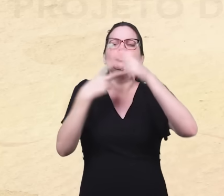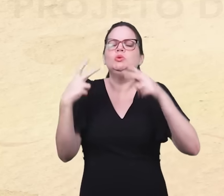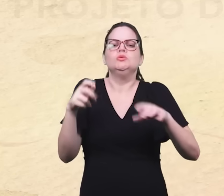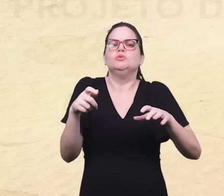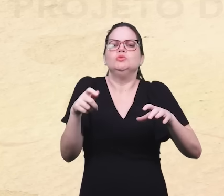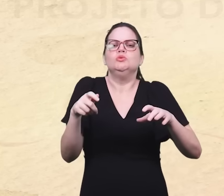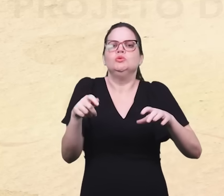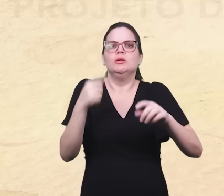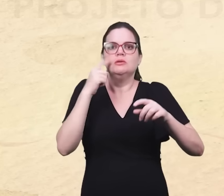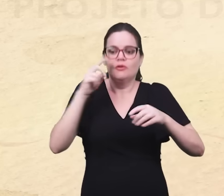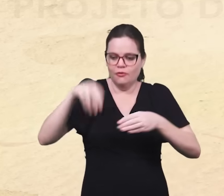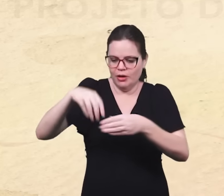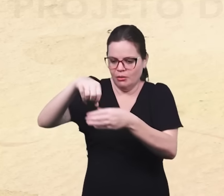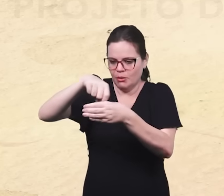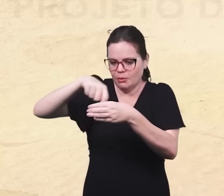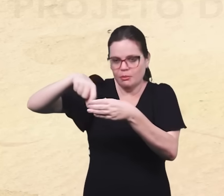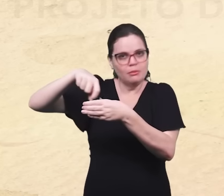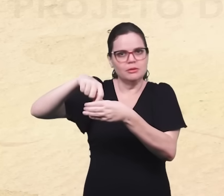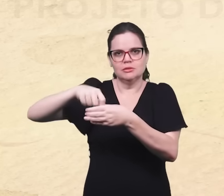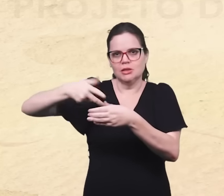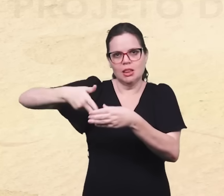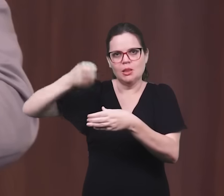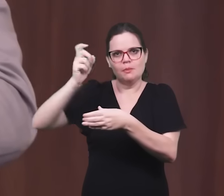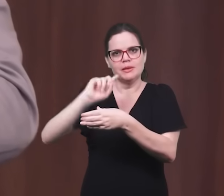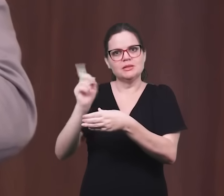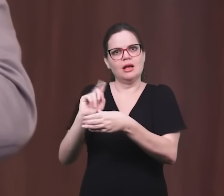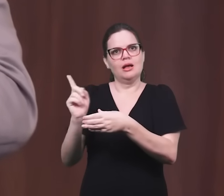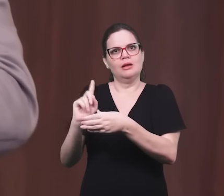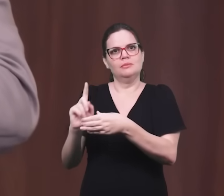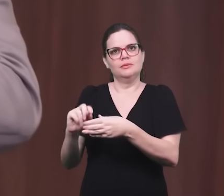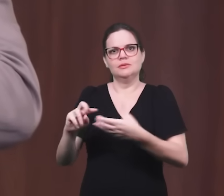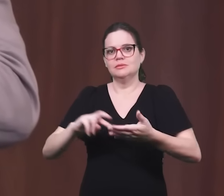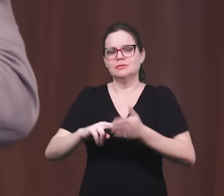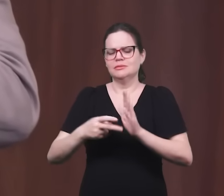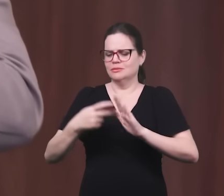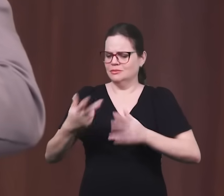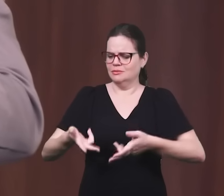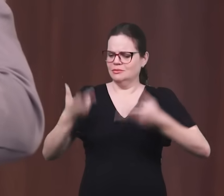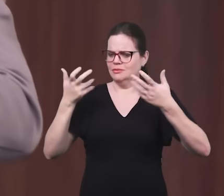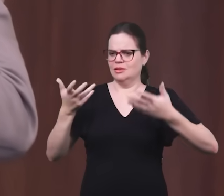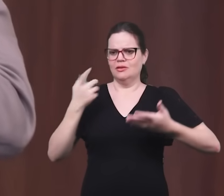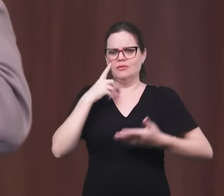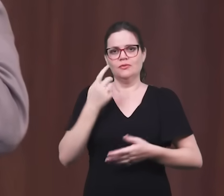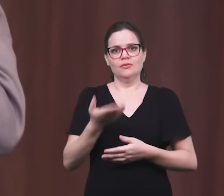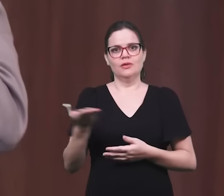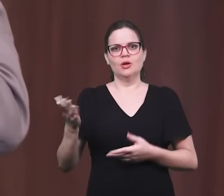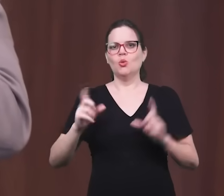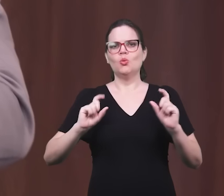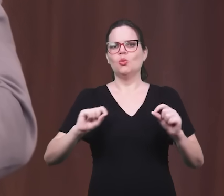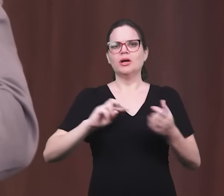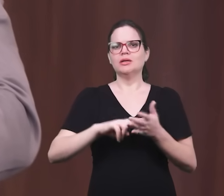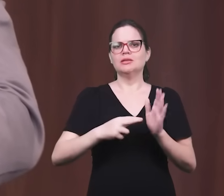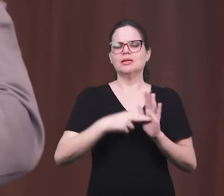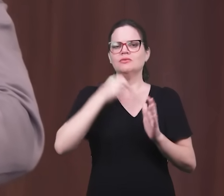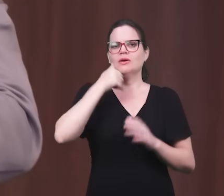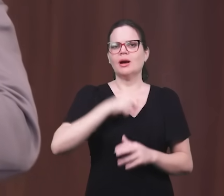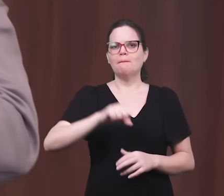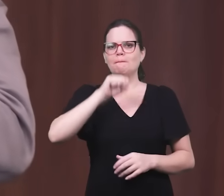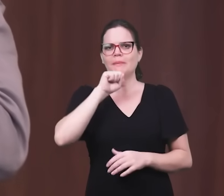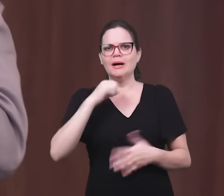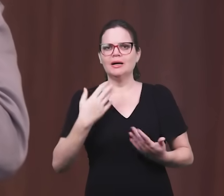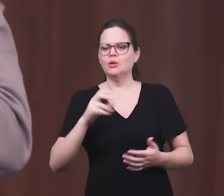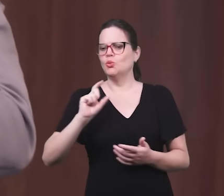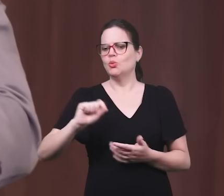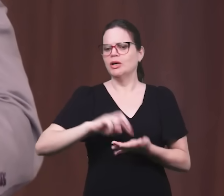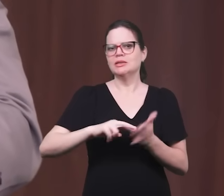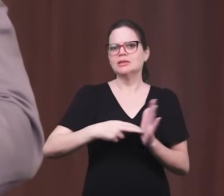E você não vê os filhotes, que eles estão dentro. Quer dizer, é uma cena que diz tanto do que é ser uma mãe, do